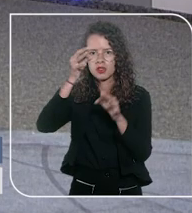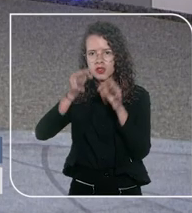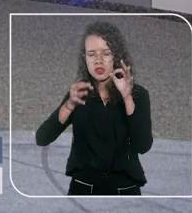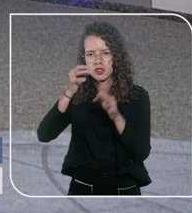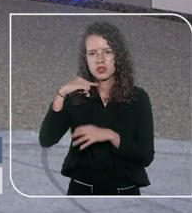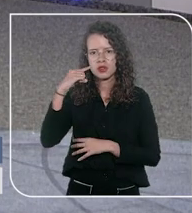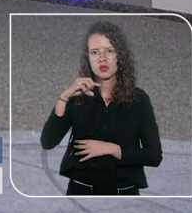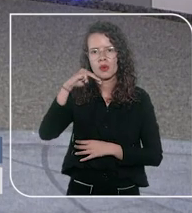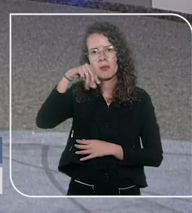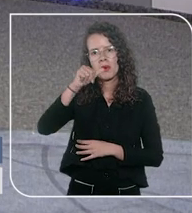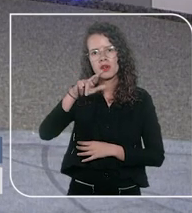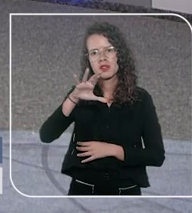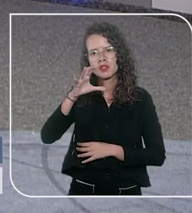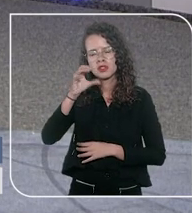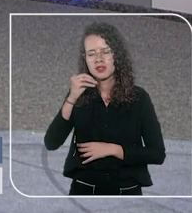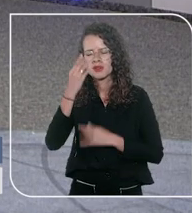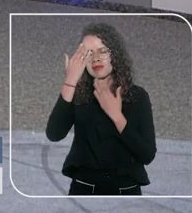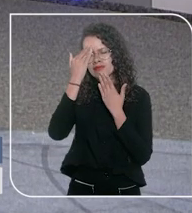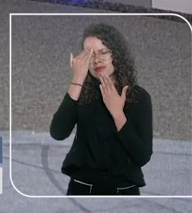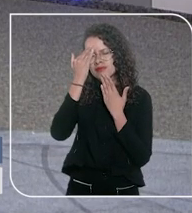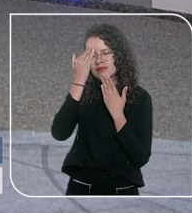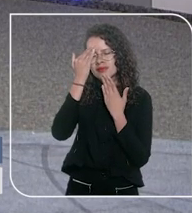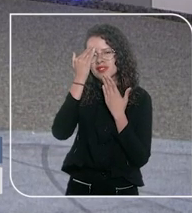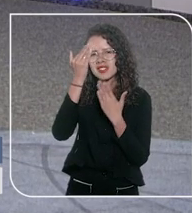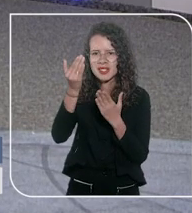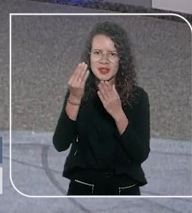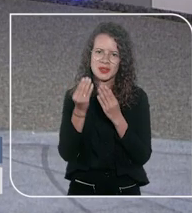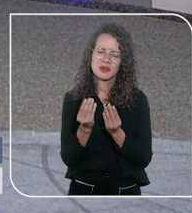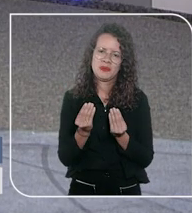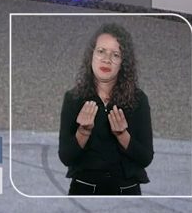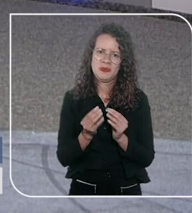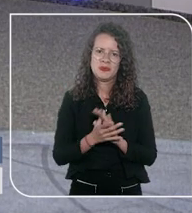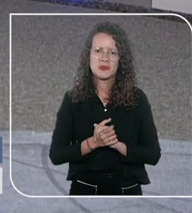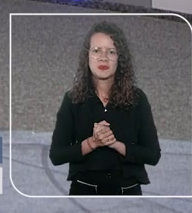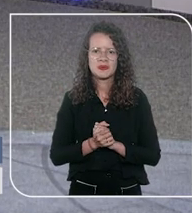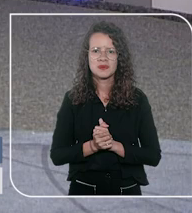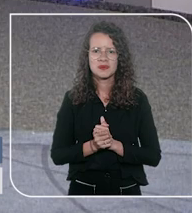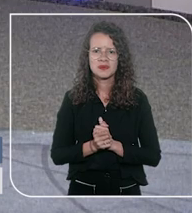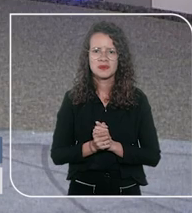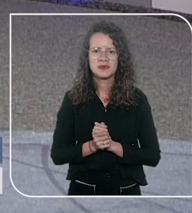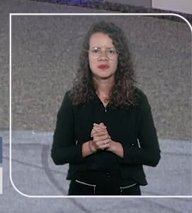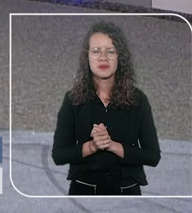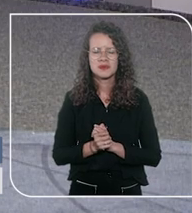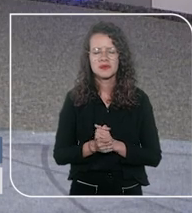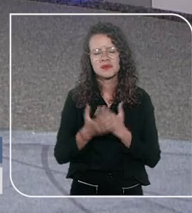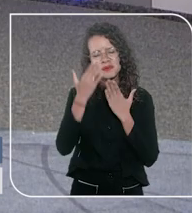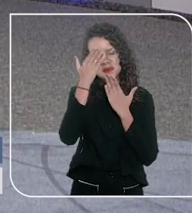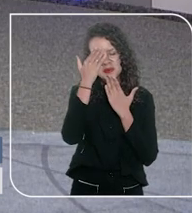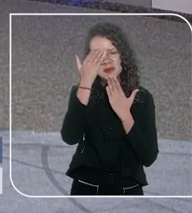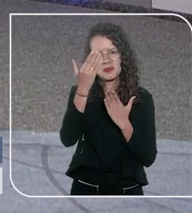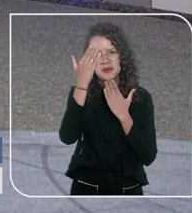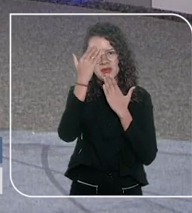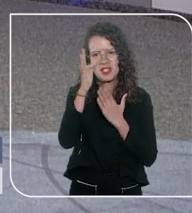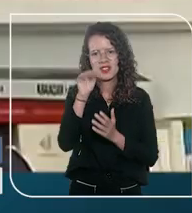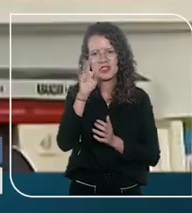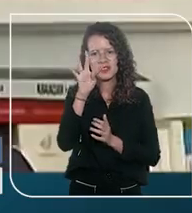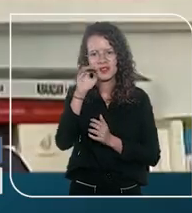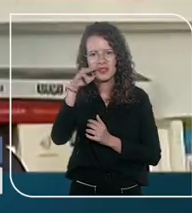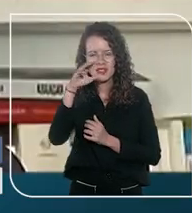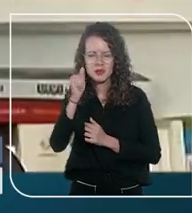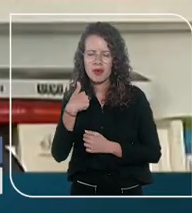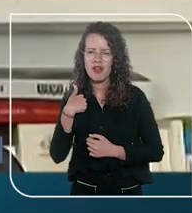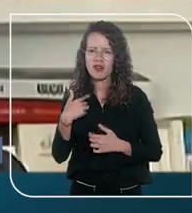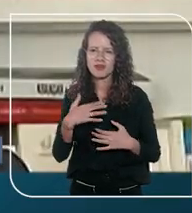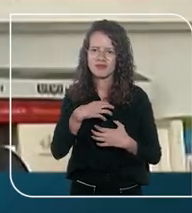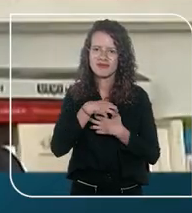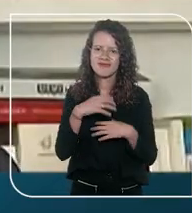doutor Maurício Ferreira Cunha, quem eu agradeço a participação, doutor Maurício. Muito obrigado, Fátima. Foi uma honra estar